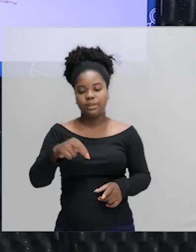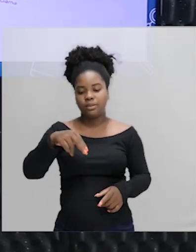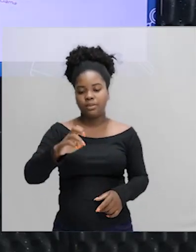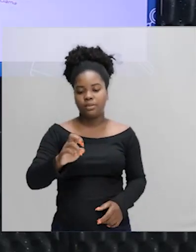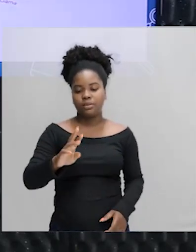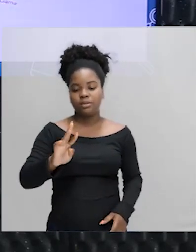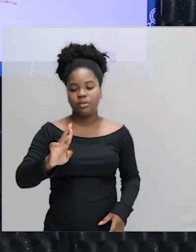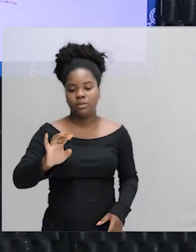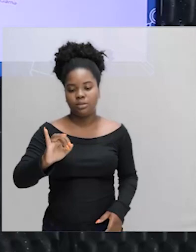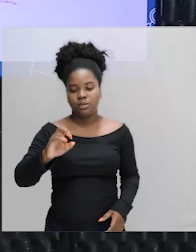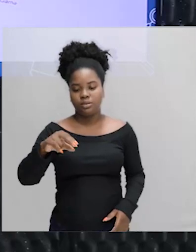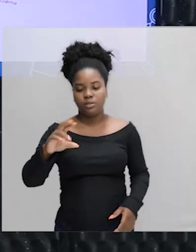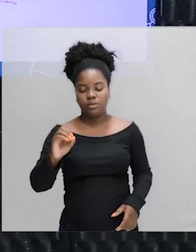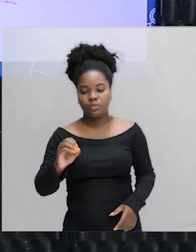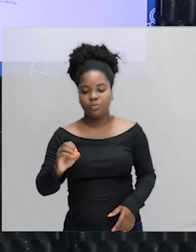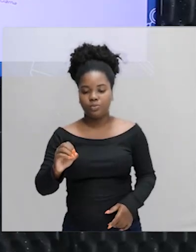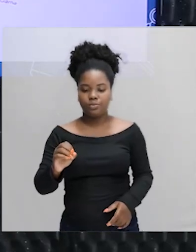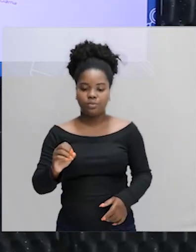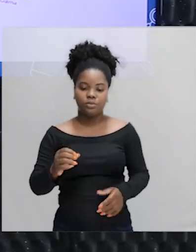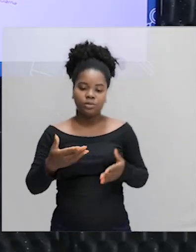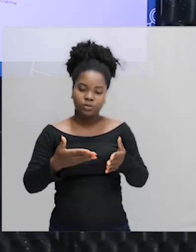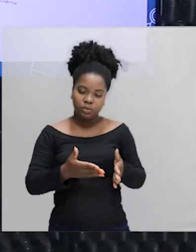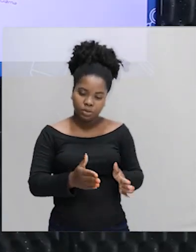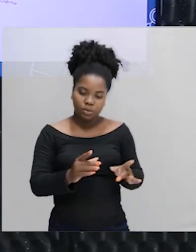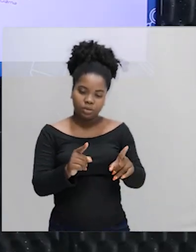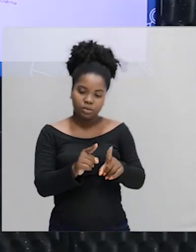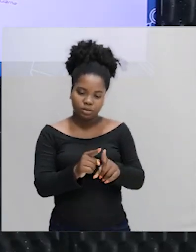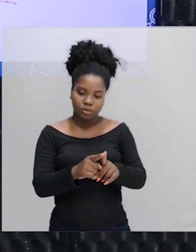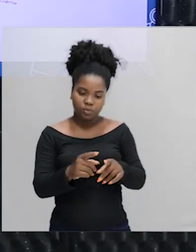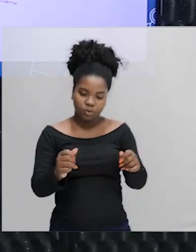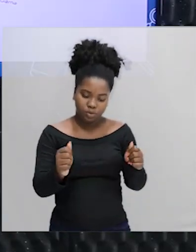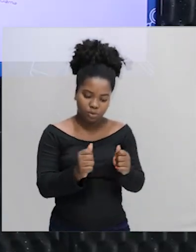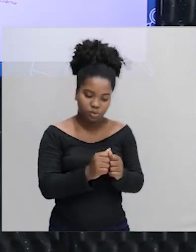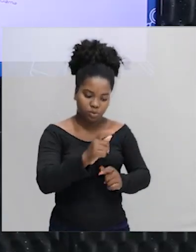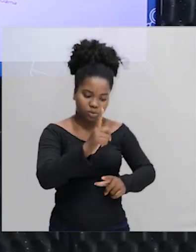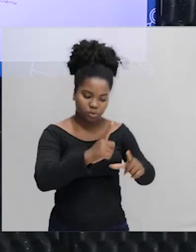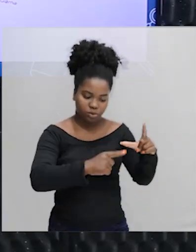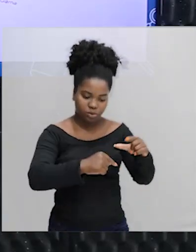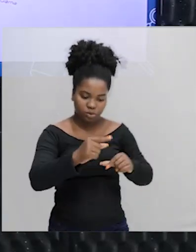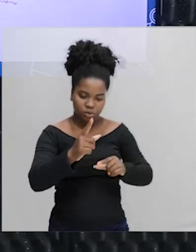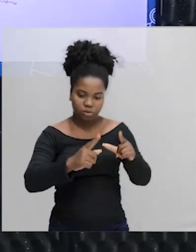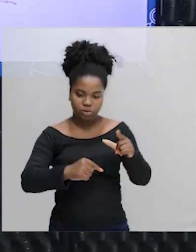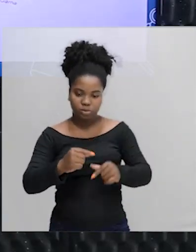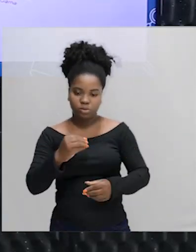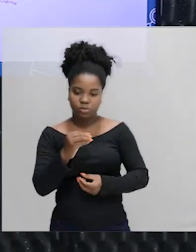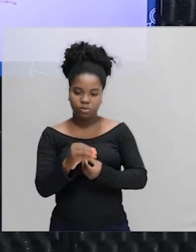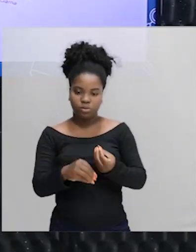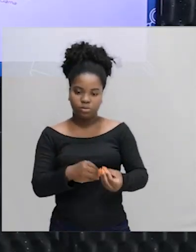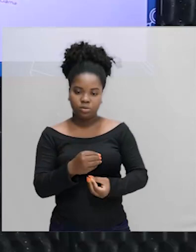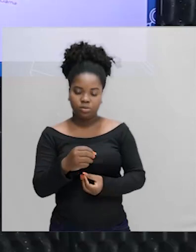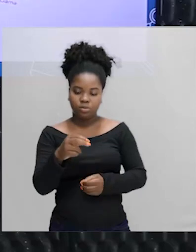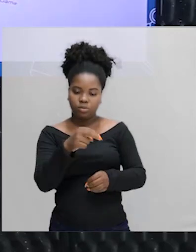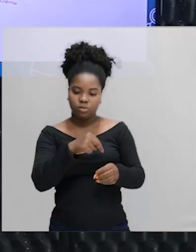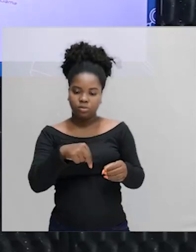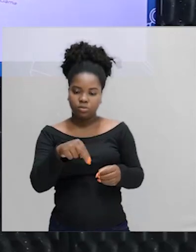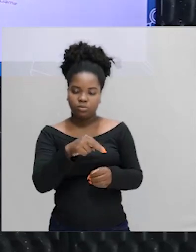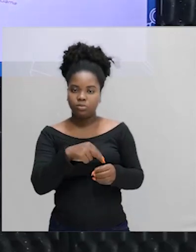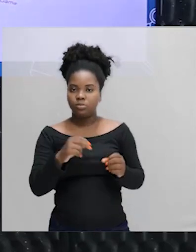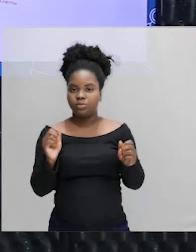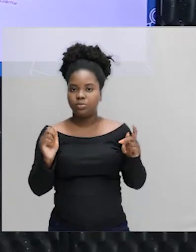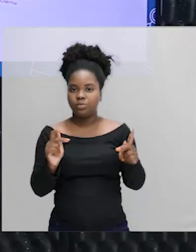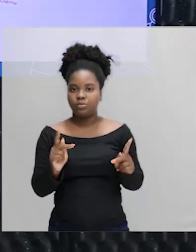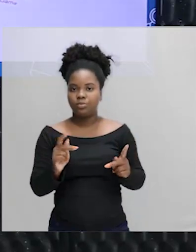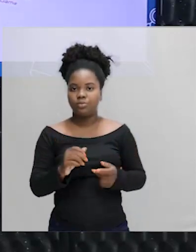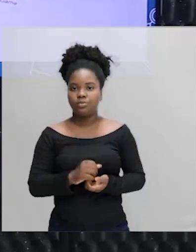neutrino, ok? Então o neutrino ele nasce justamente dessas estrelas, dessas reações nucleares que acontecem nessas estrelas,